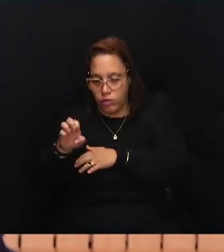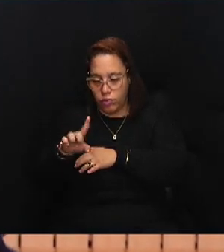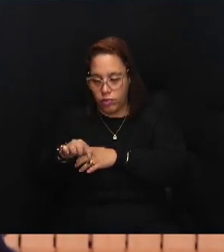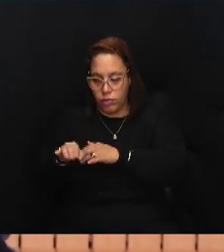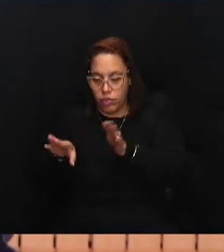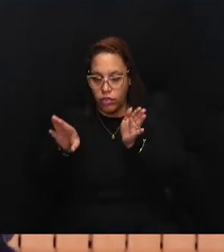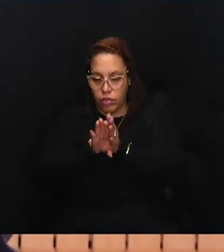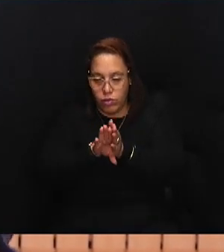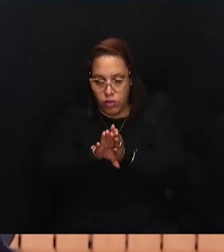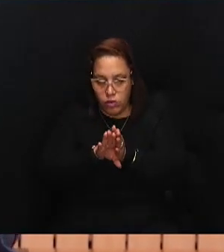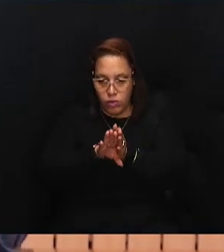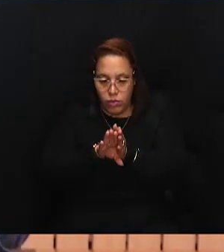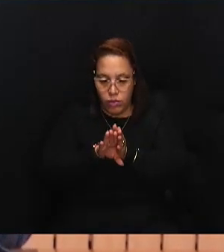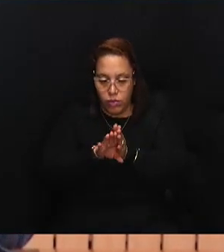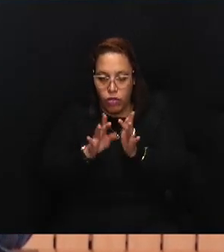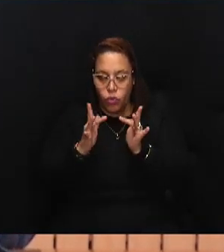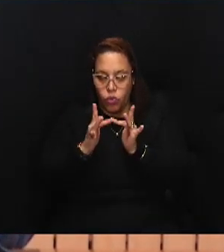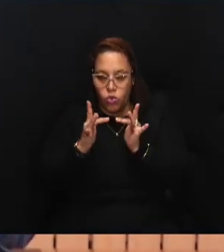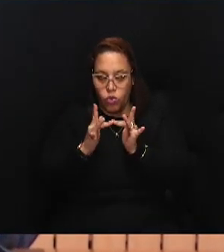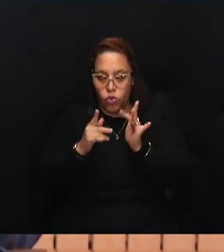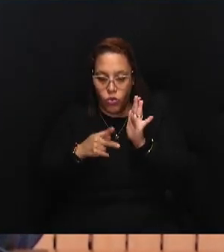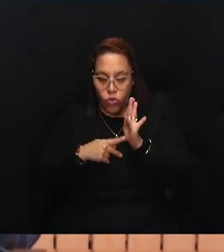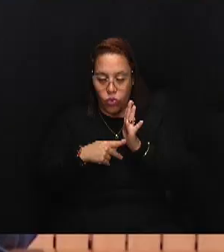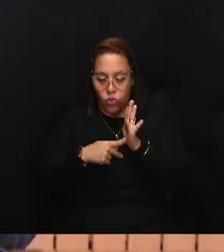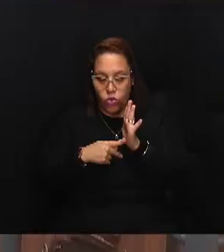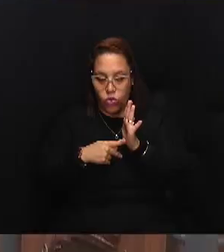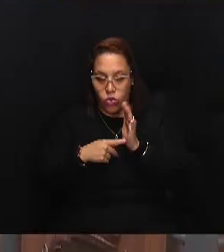o sindicato e os contatos?